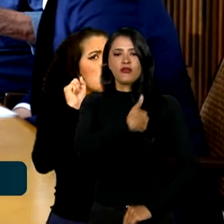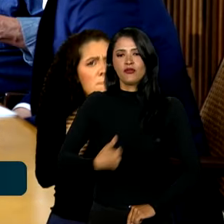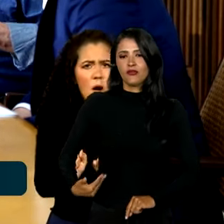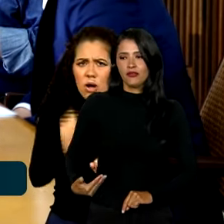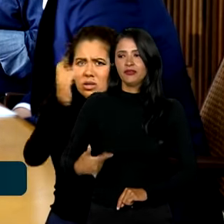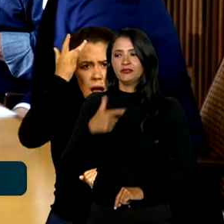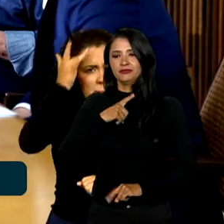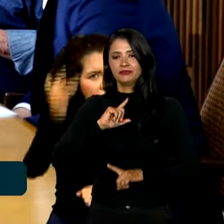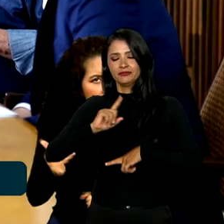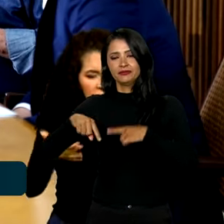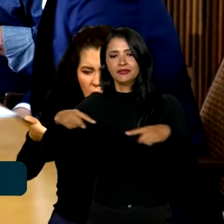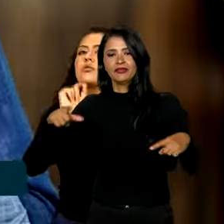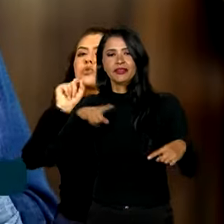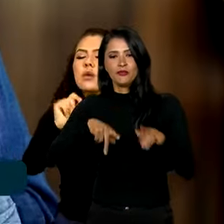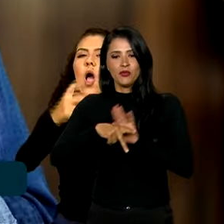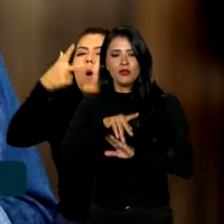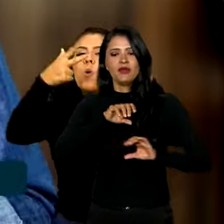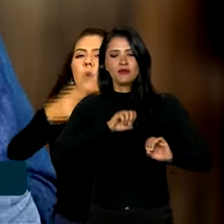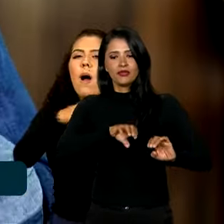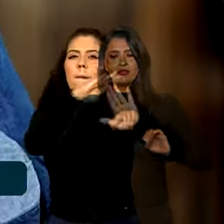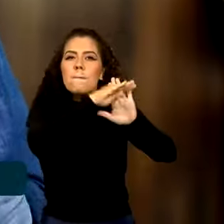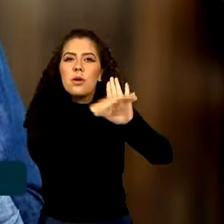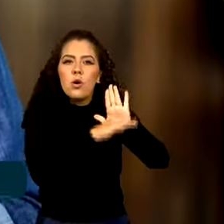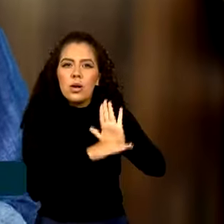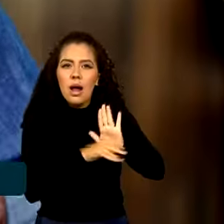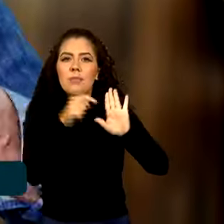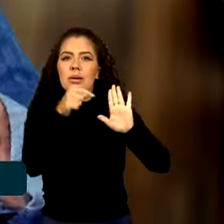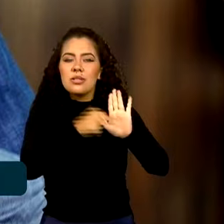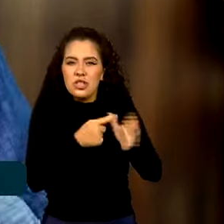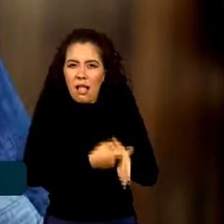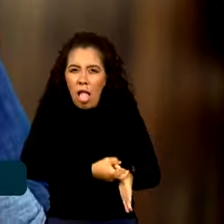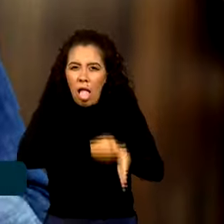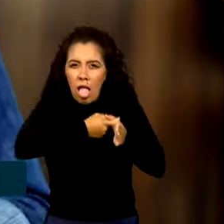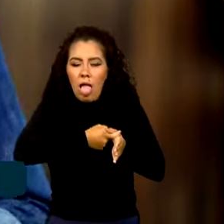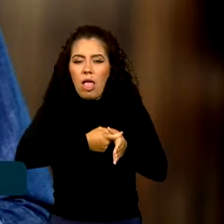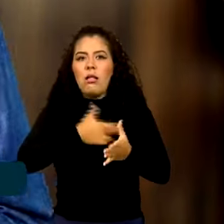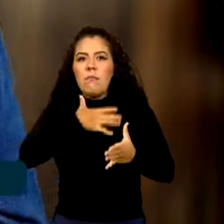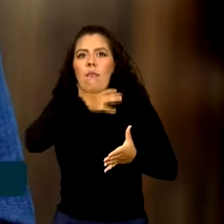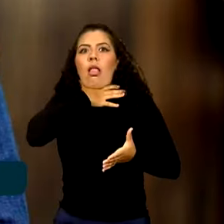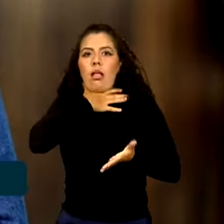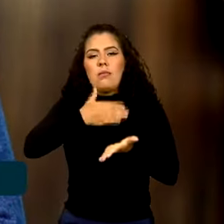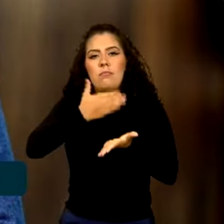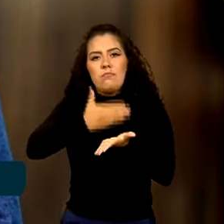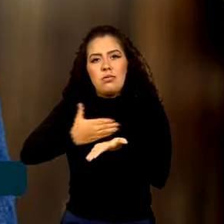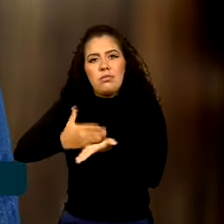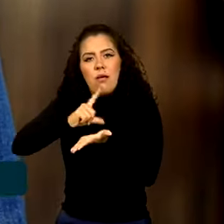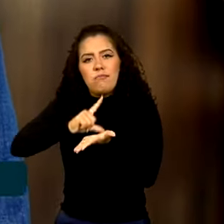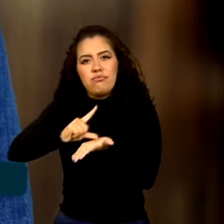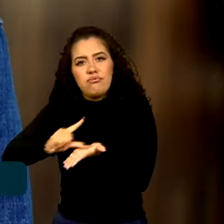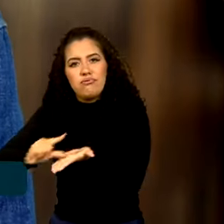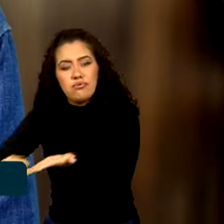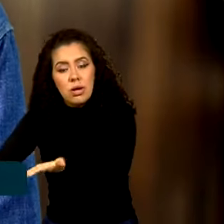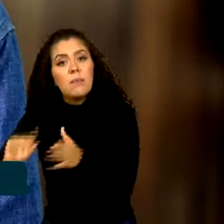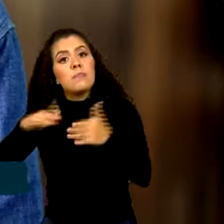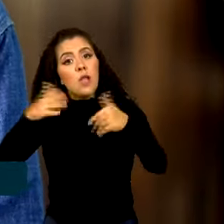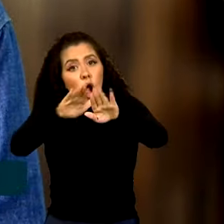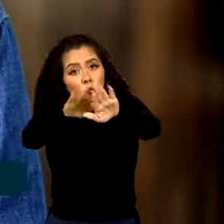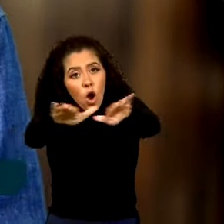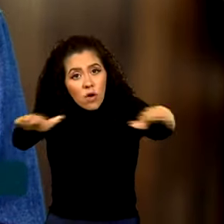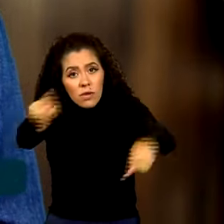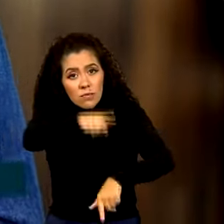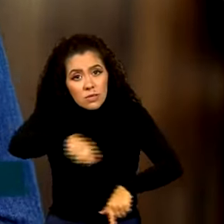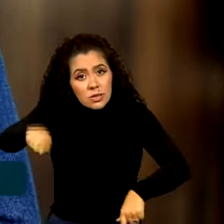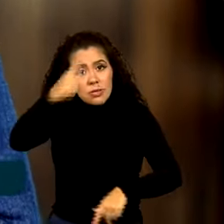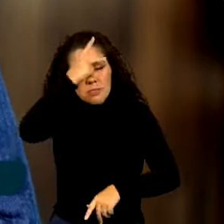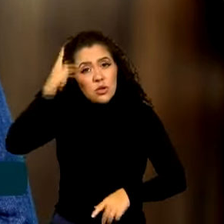de Desenrola da educação eu queria convocar as pessoas que estão devendo f para procurar primeiro sabe